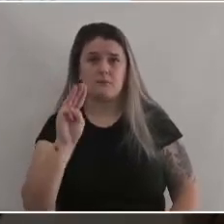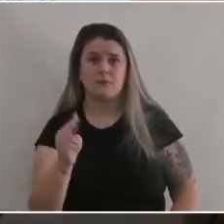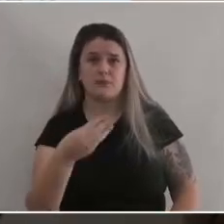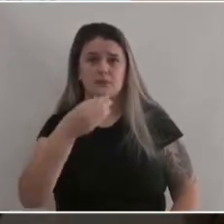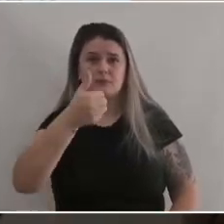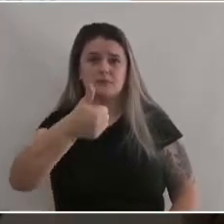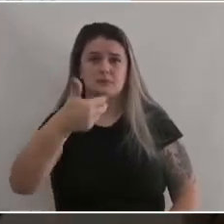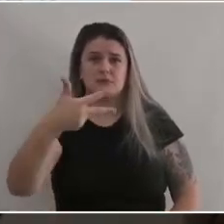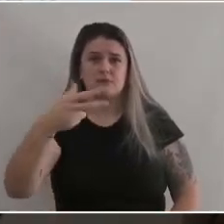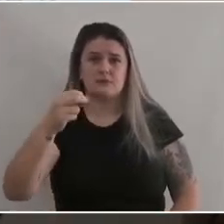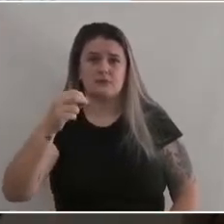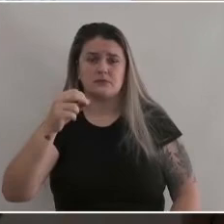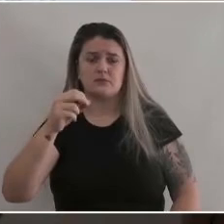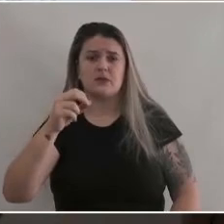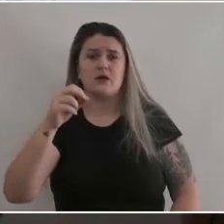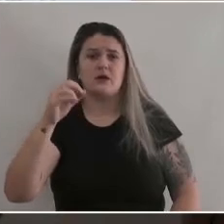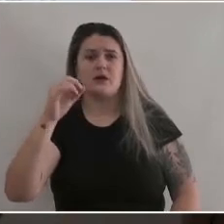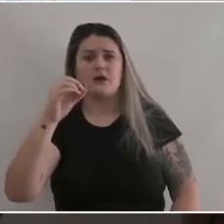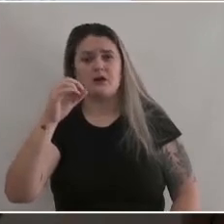21.130.000 de ICMS,